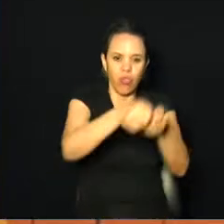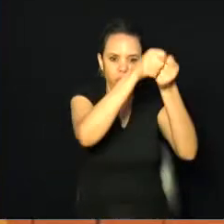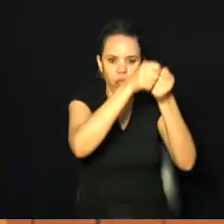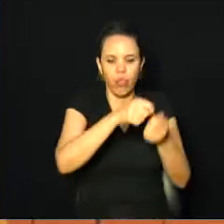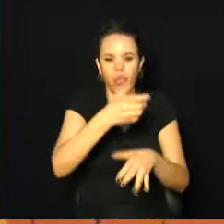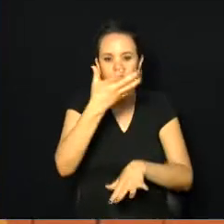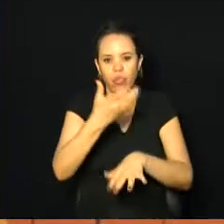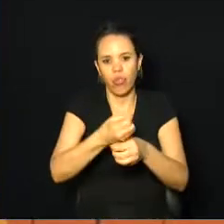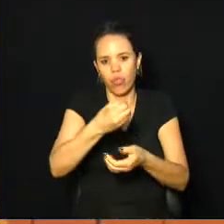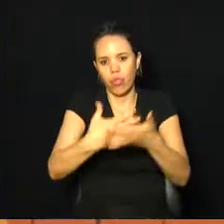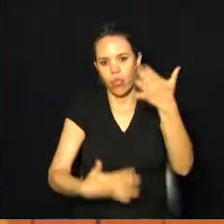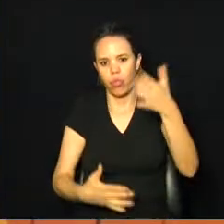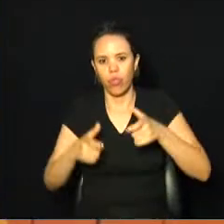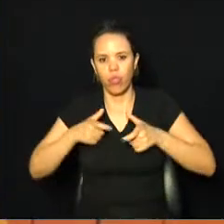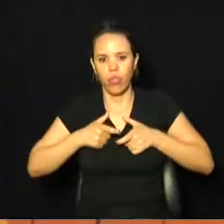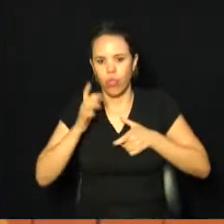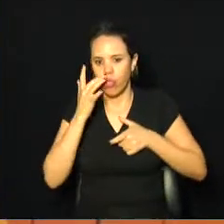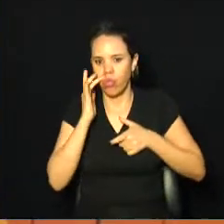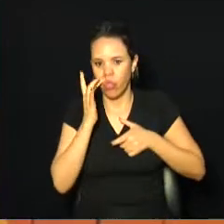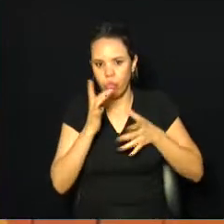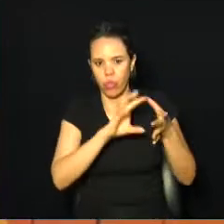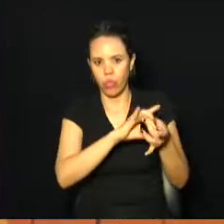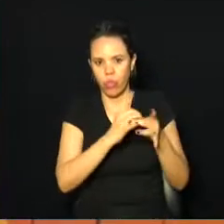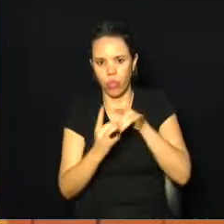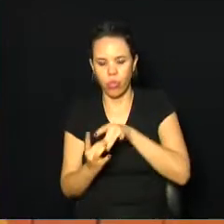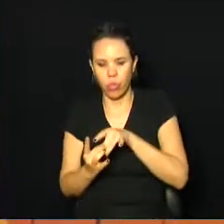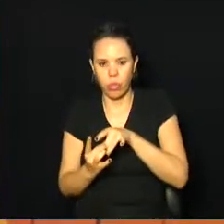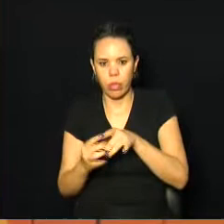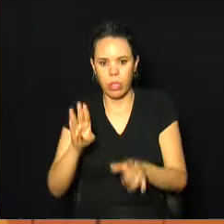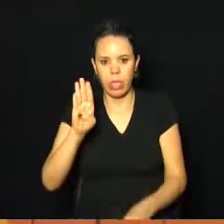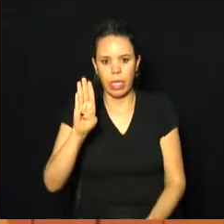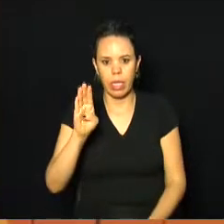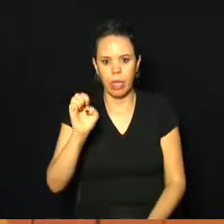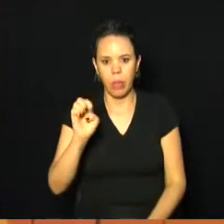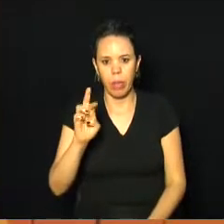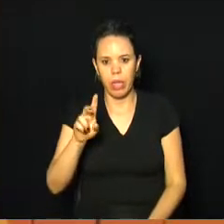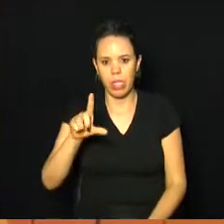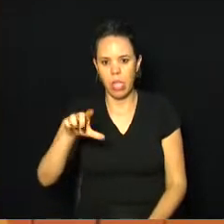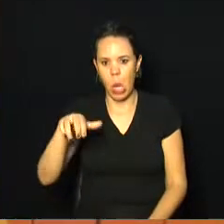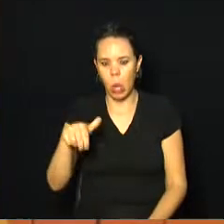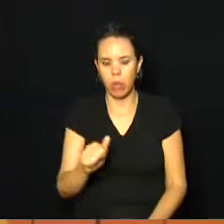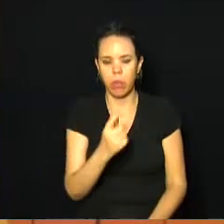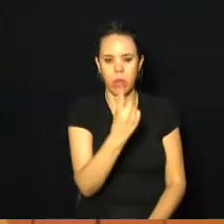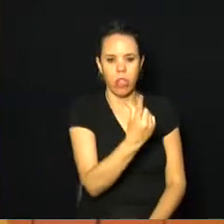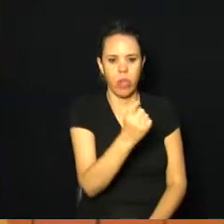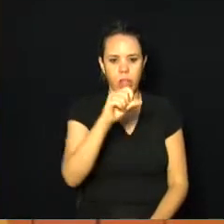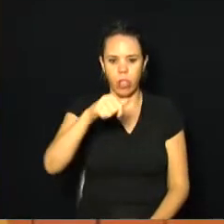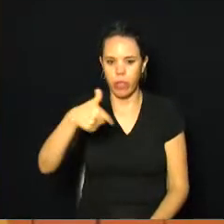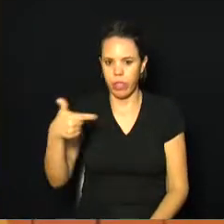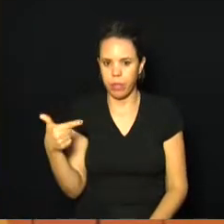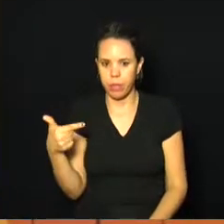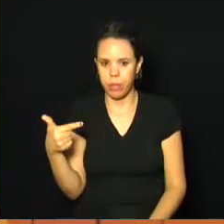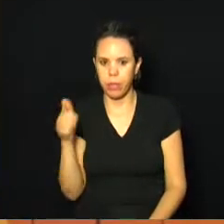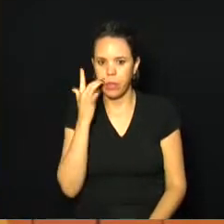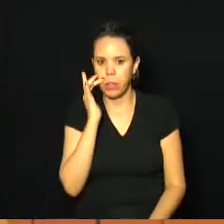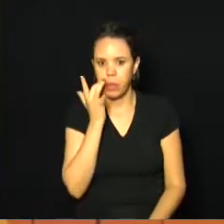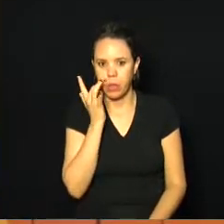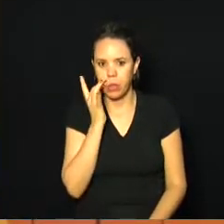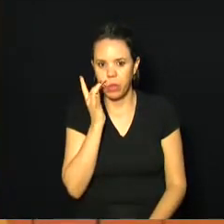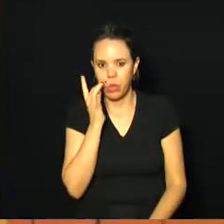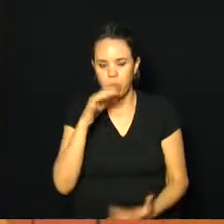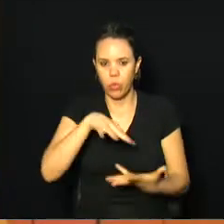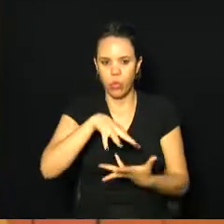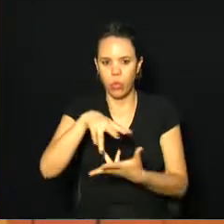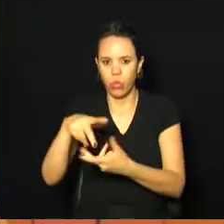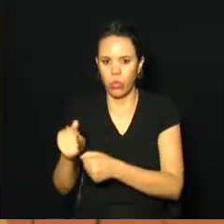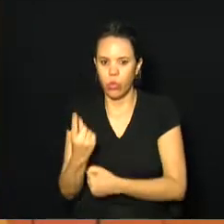currículo. Medalha de ouro nos Jogos Olímpicos de Barcelona em 1992. Ouro na Liga Mundial